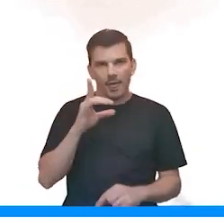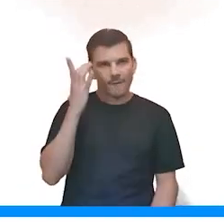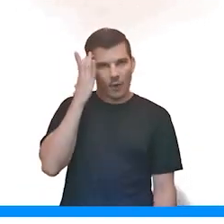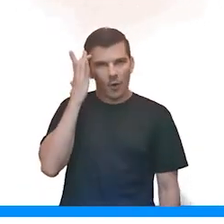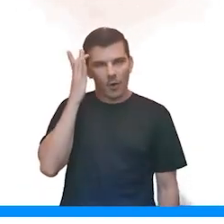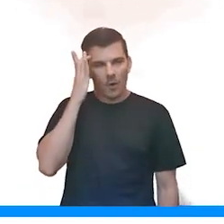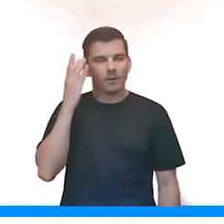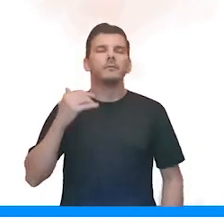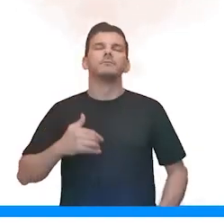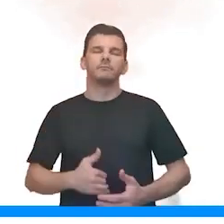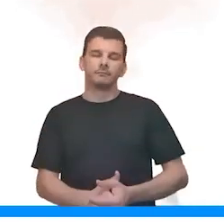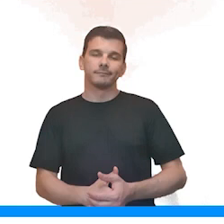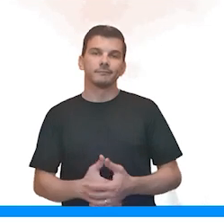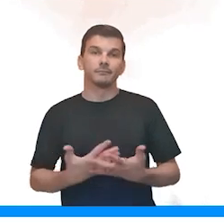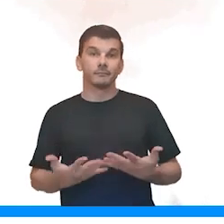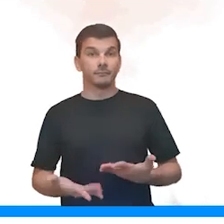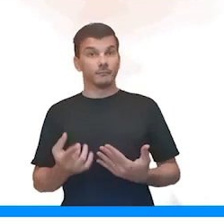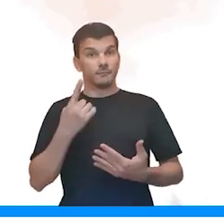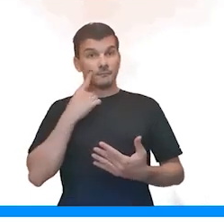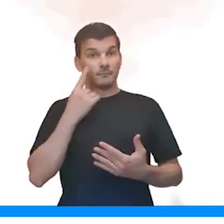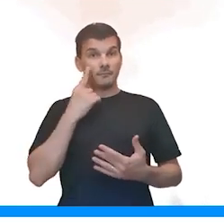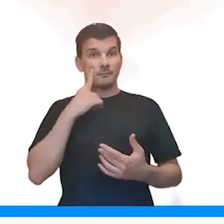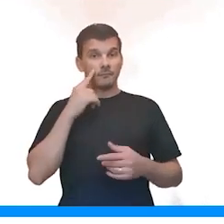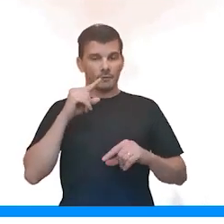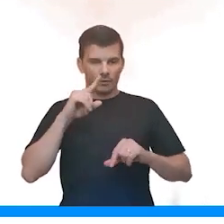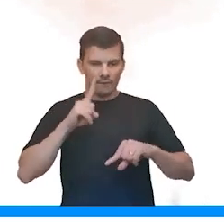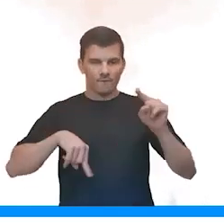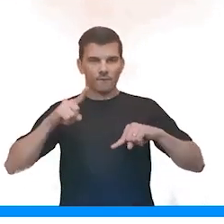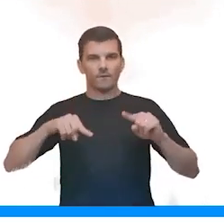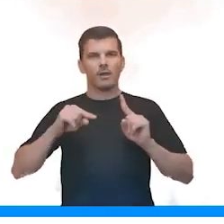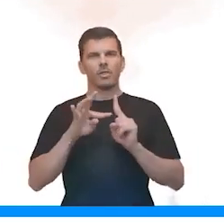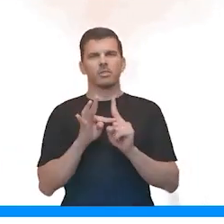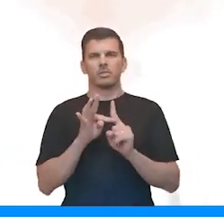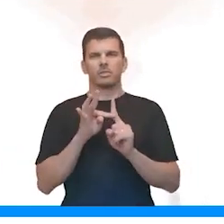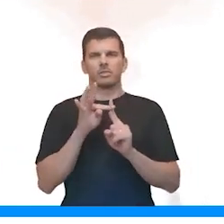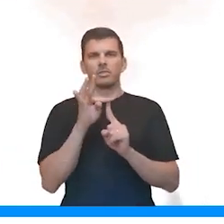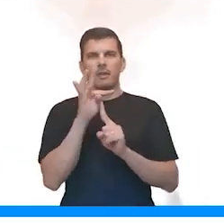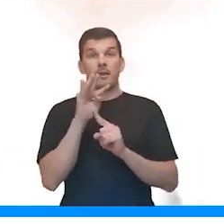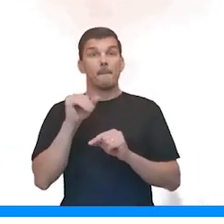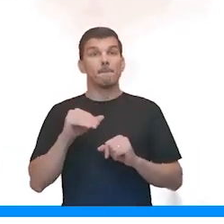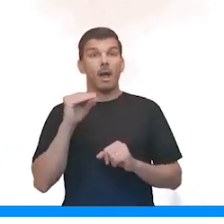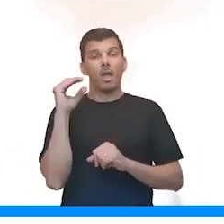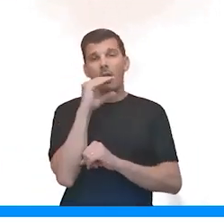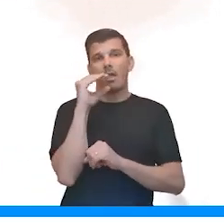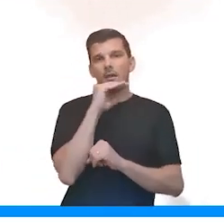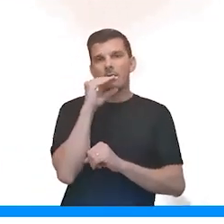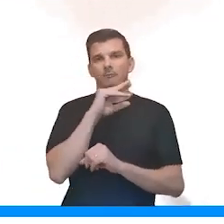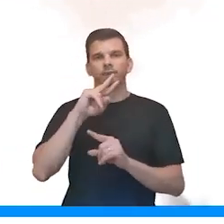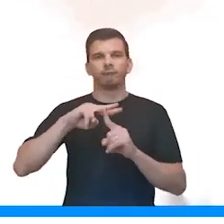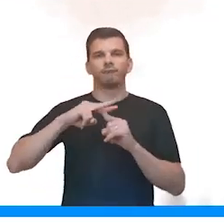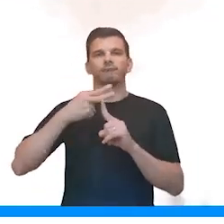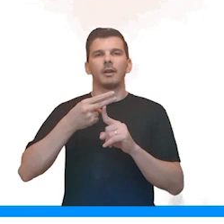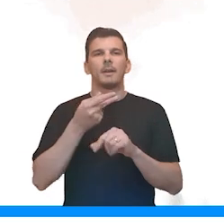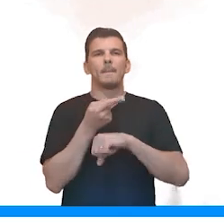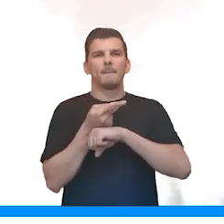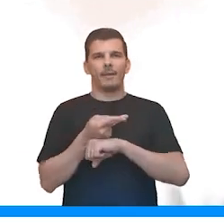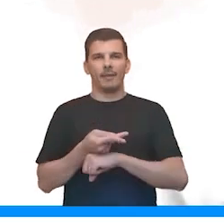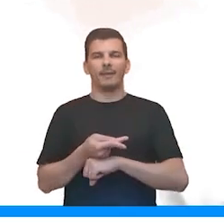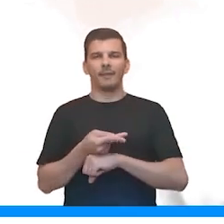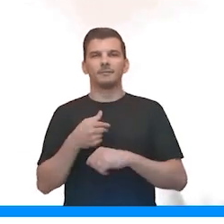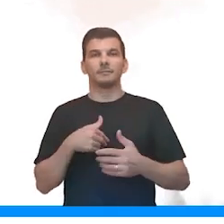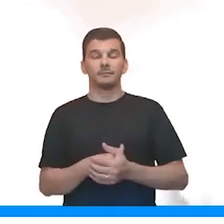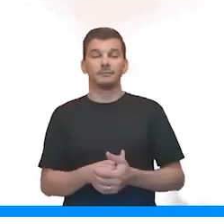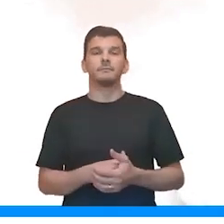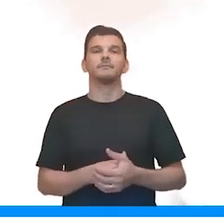pela variação de volume que o gás sofre, tá? É lógico que quando você aumenta a energia interna do gás, ele fica mais agitado, então